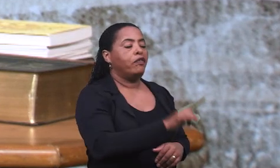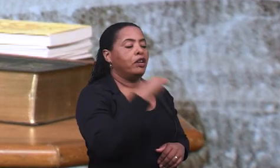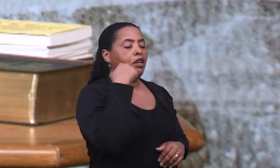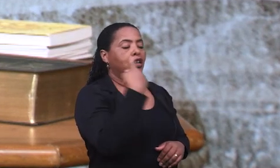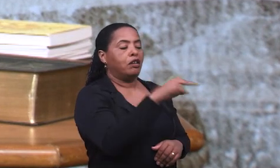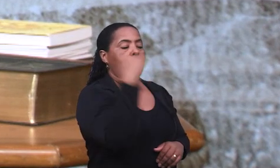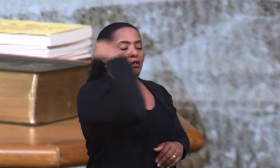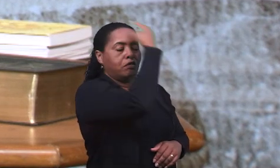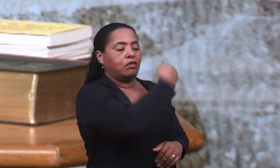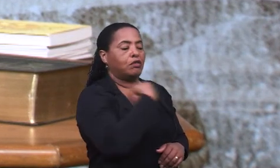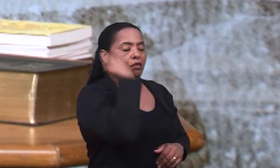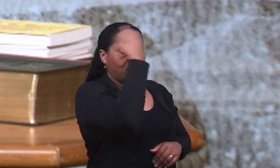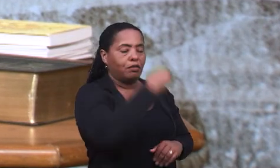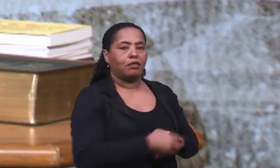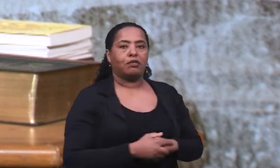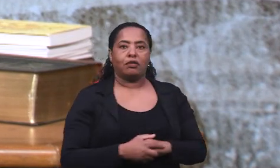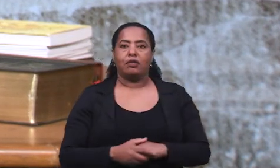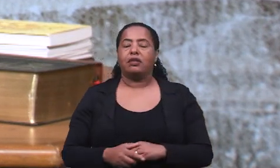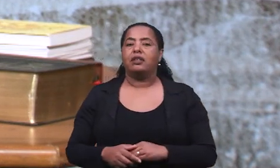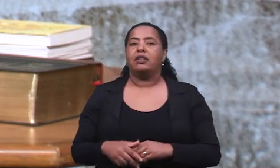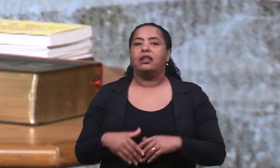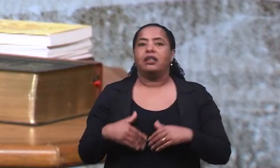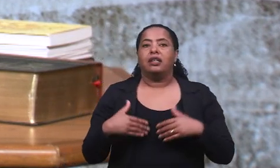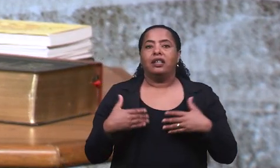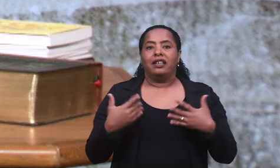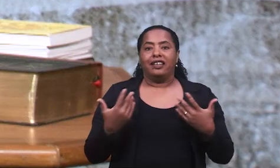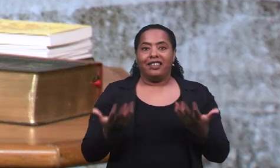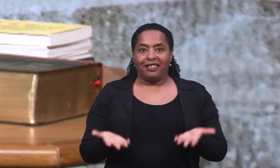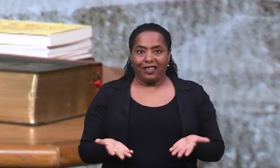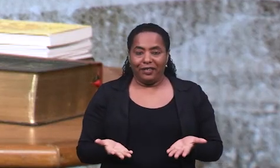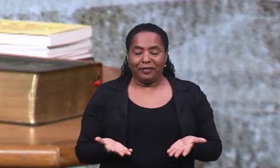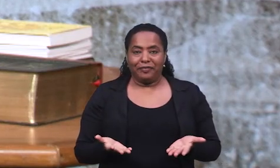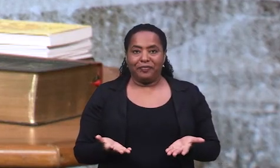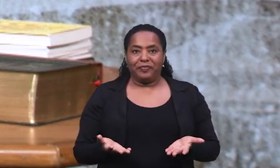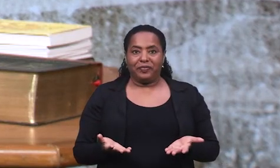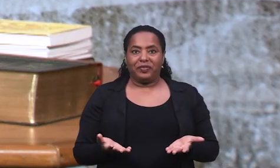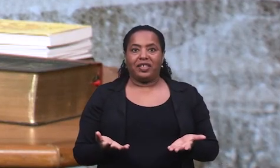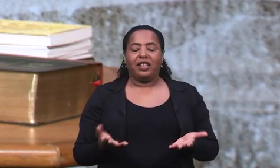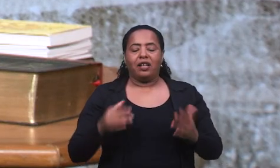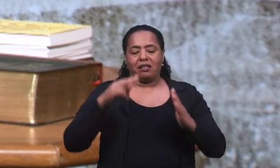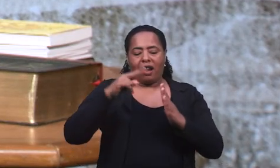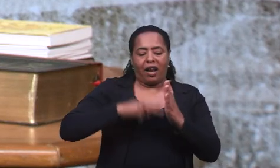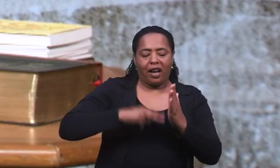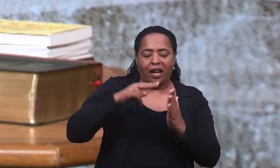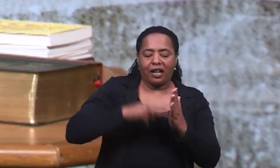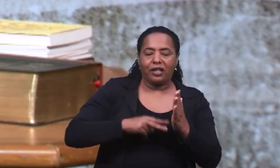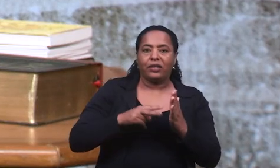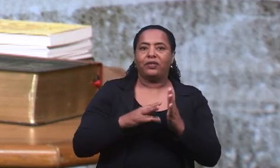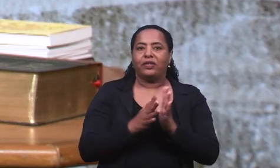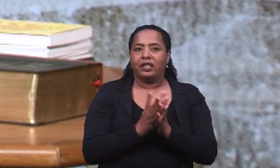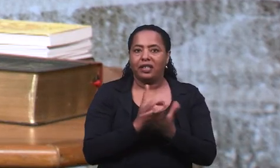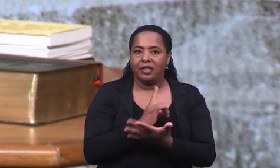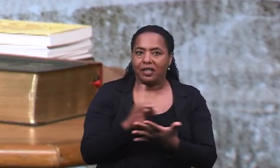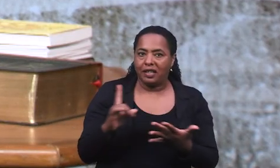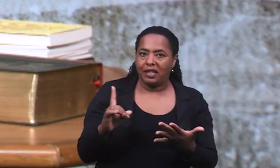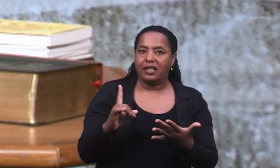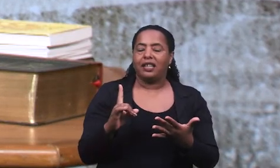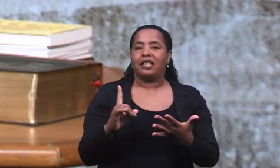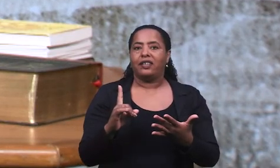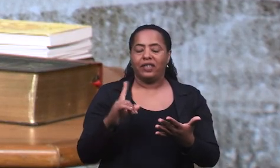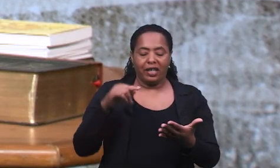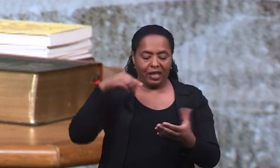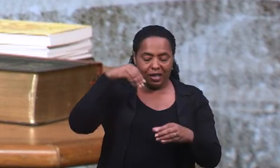teu rosto. Então, irmãos, nós estamos aqui fazendo essa leitura, vendo